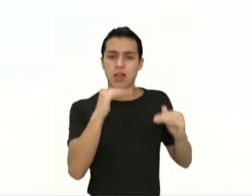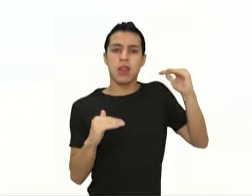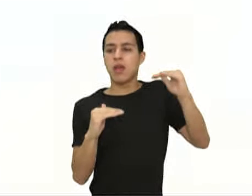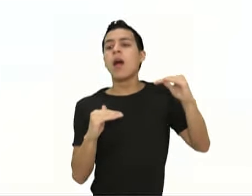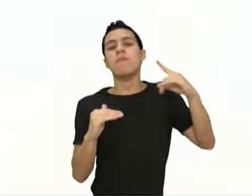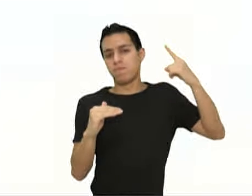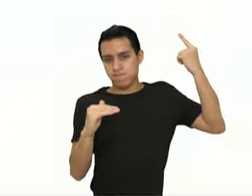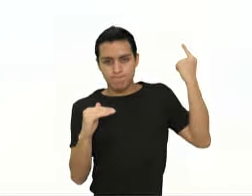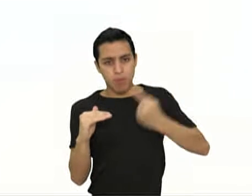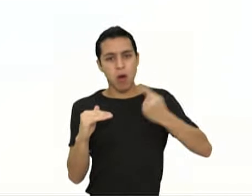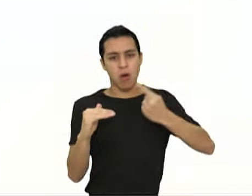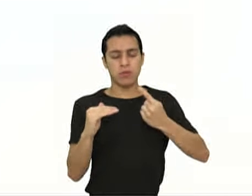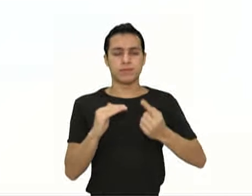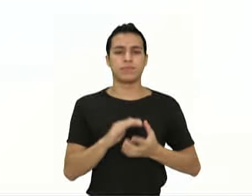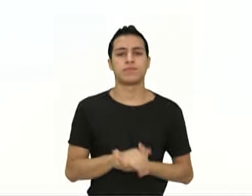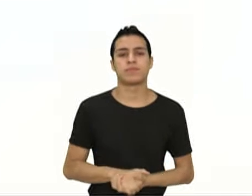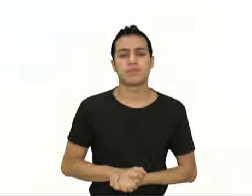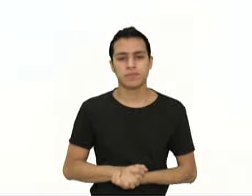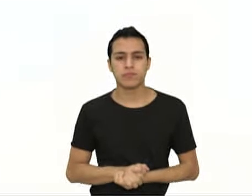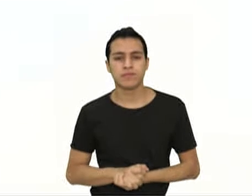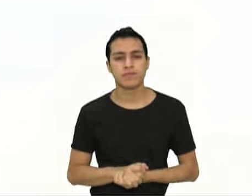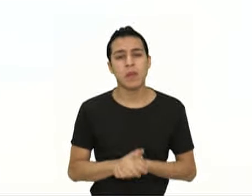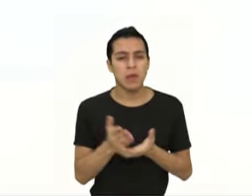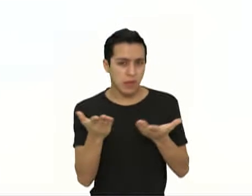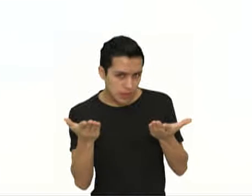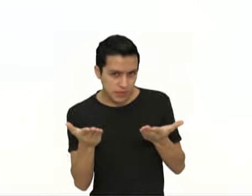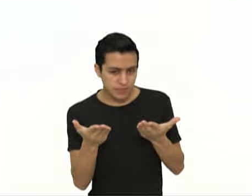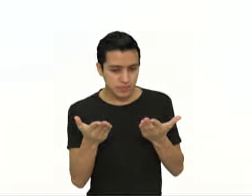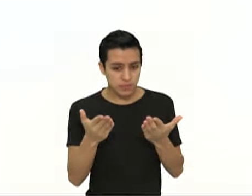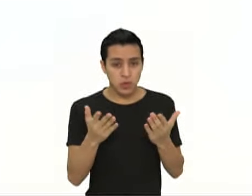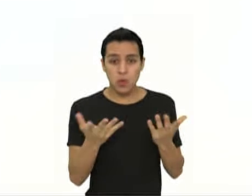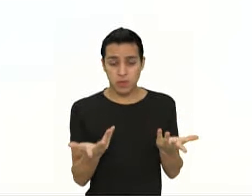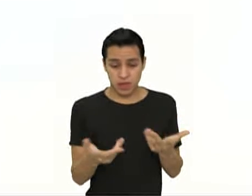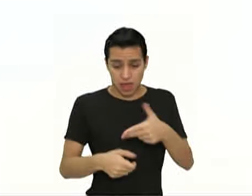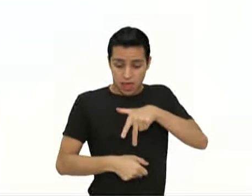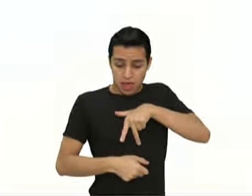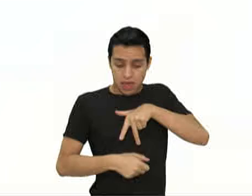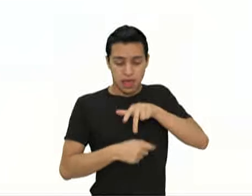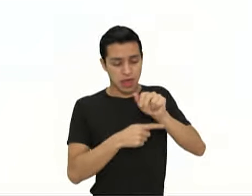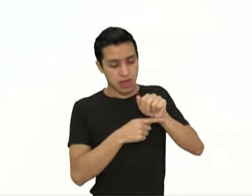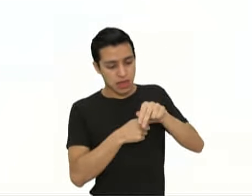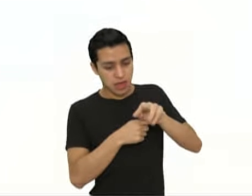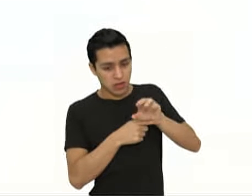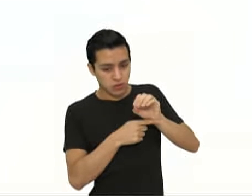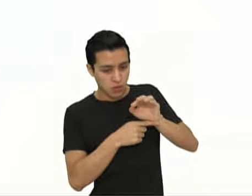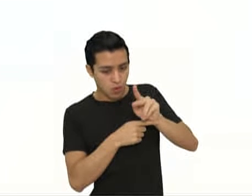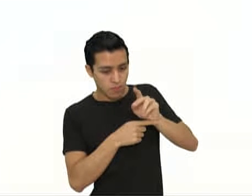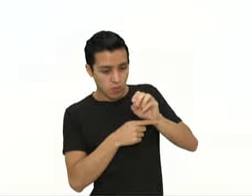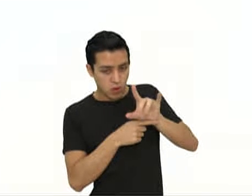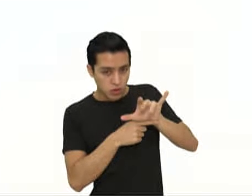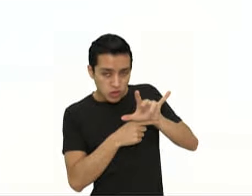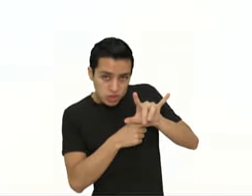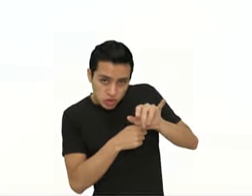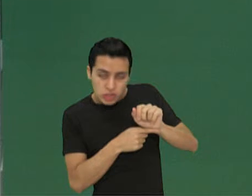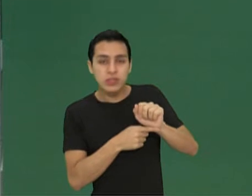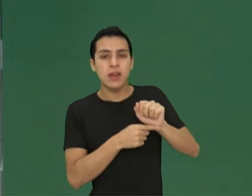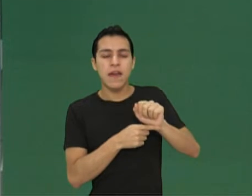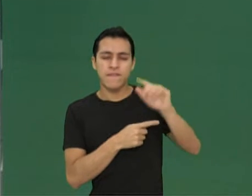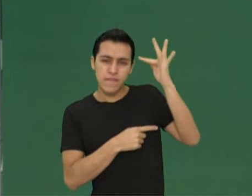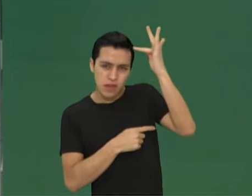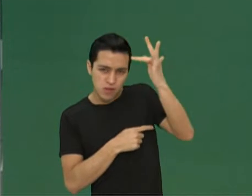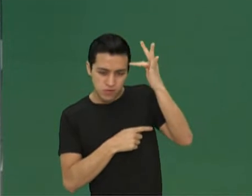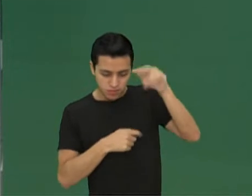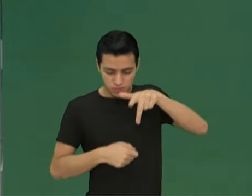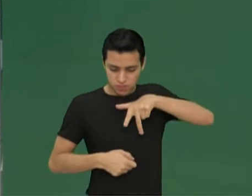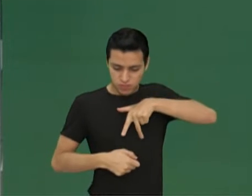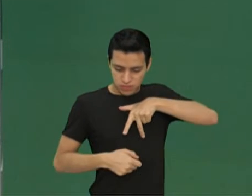Então, submeter aos mandos das revelações divinas. A antropologia filosófica, ou seja, a compreensão filosófica do ser humano,